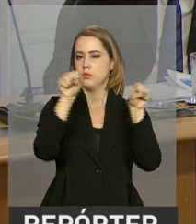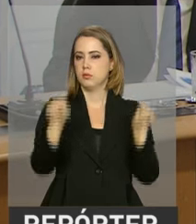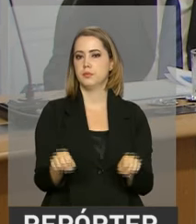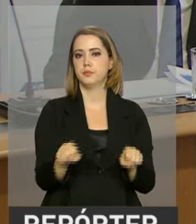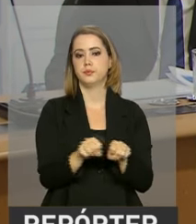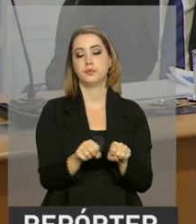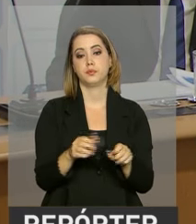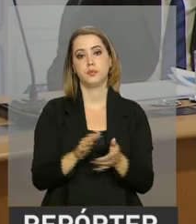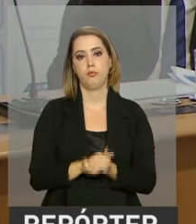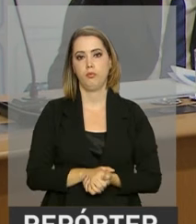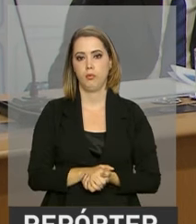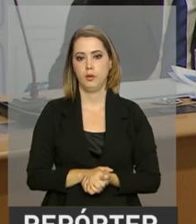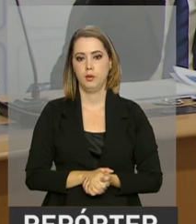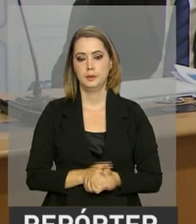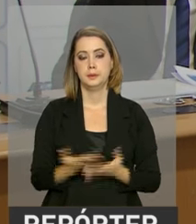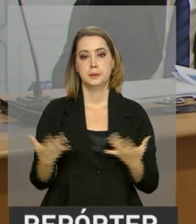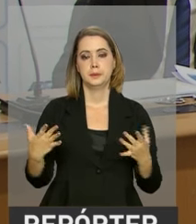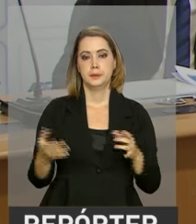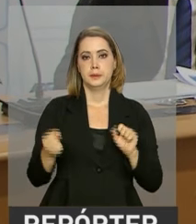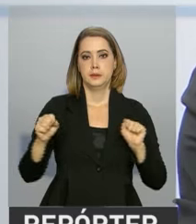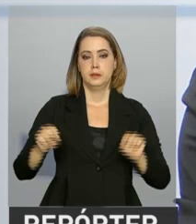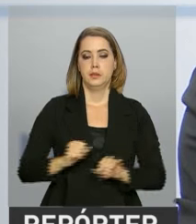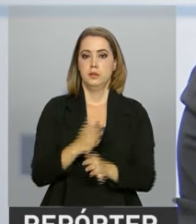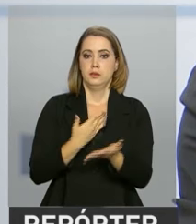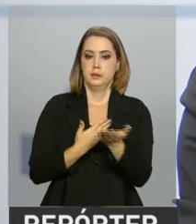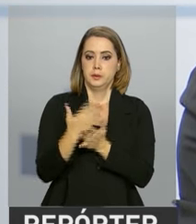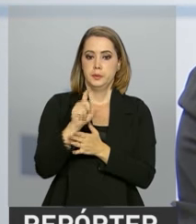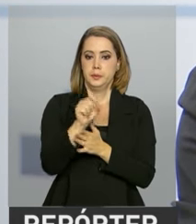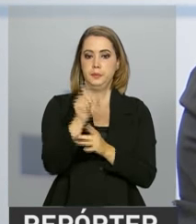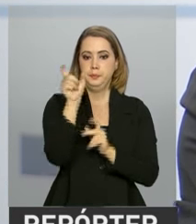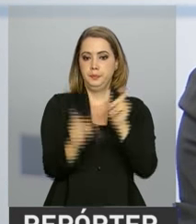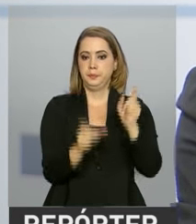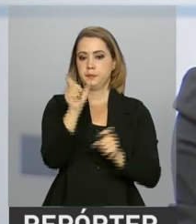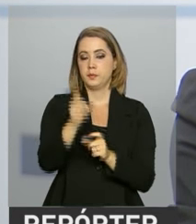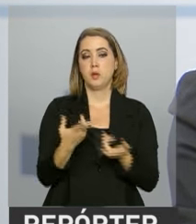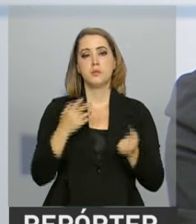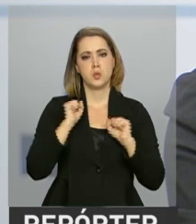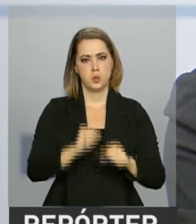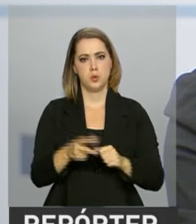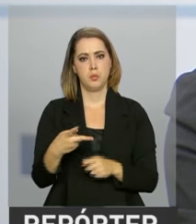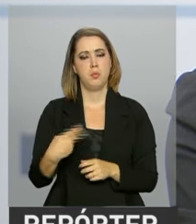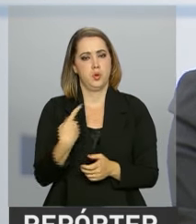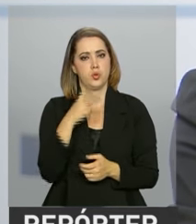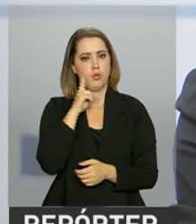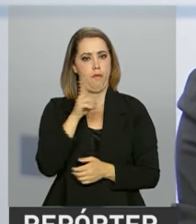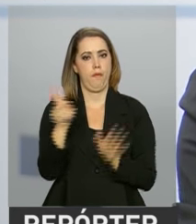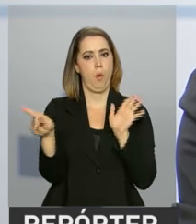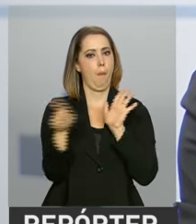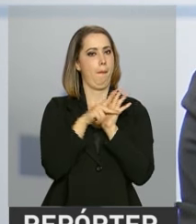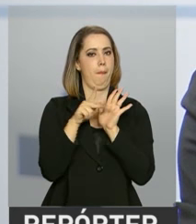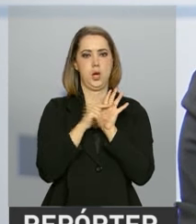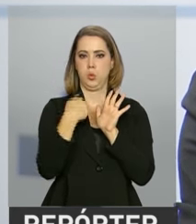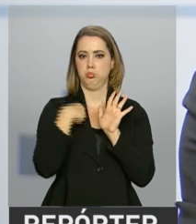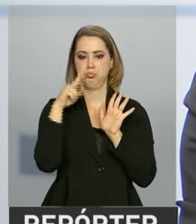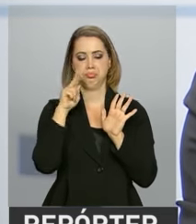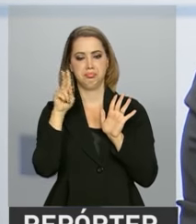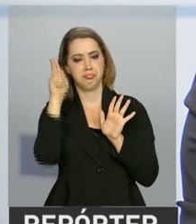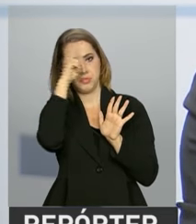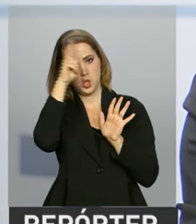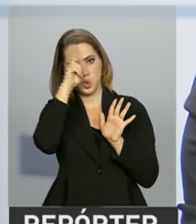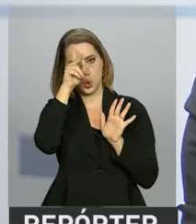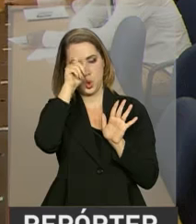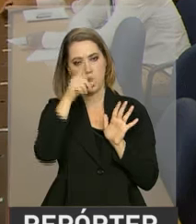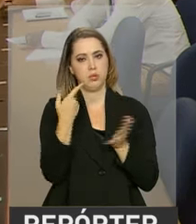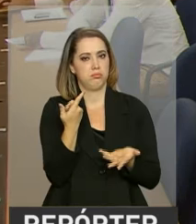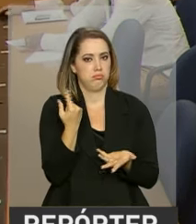controle com a implantação da plataforma digital os pacientes vão ter acesso ao seu próprio histórico de atendimento como resultados